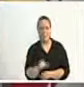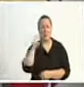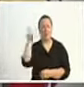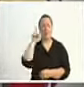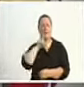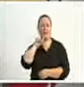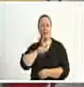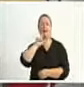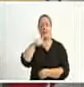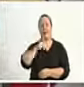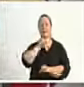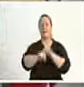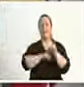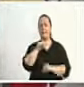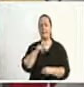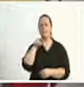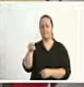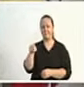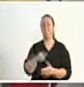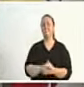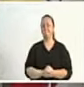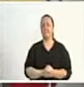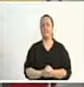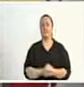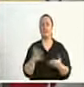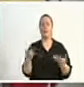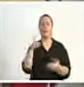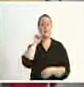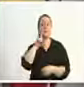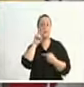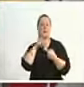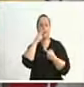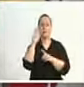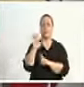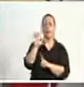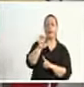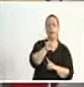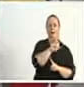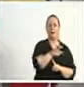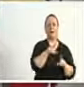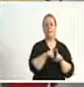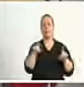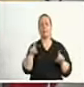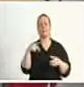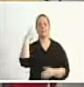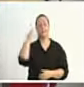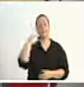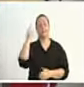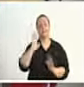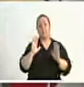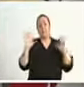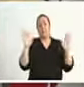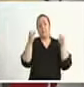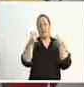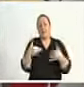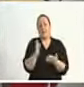que é o motor da sociedade. Acabaram elegendo. A política tem coisas que são inexplicáveis,